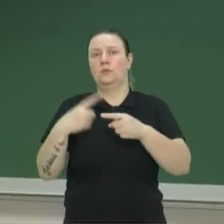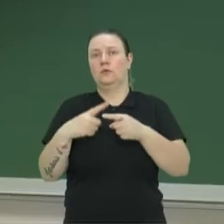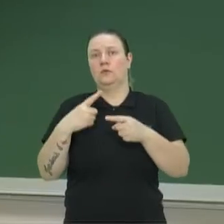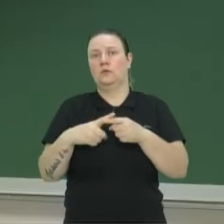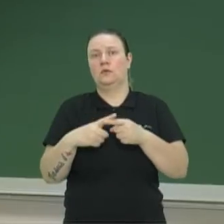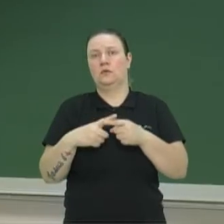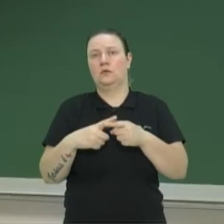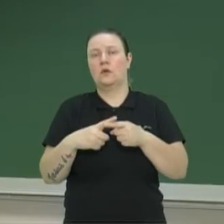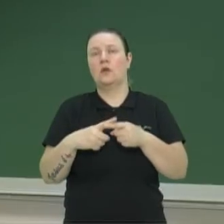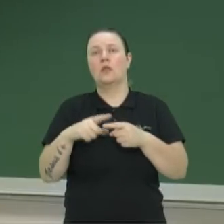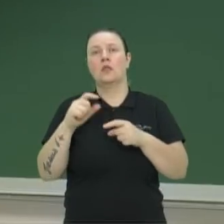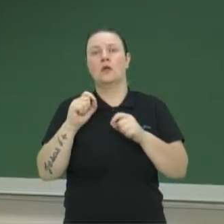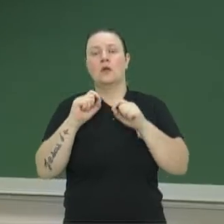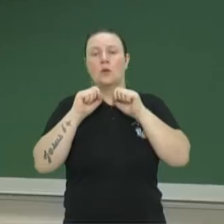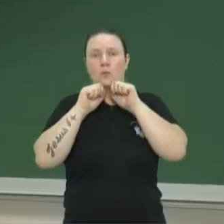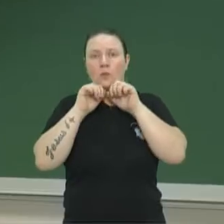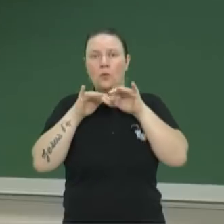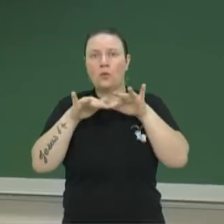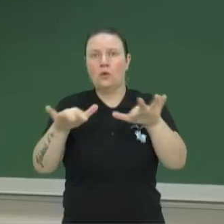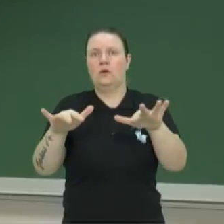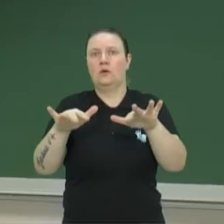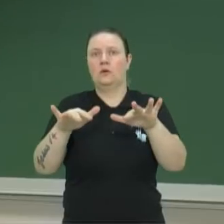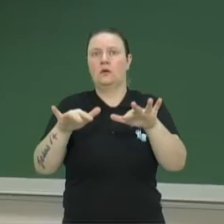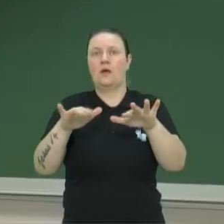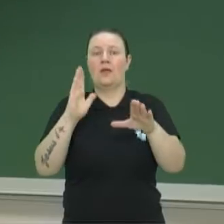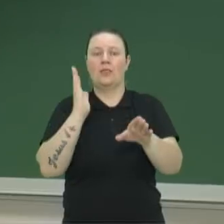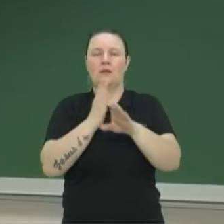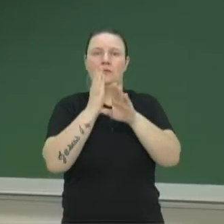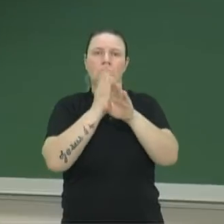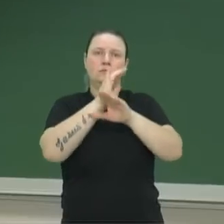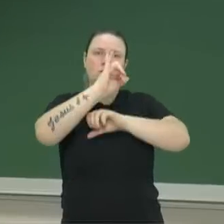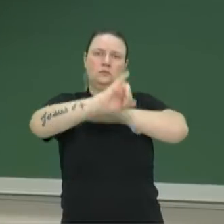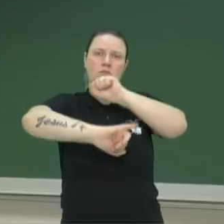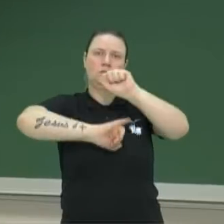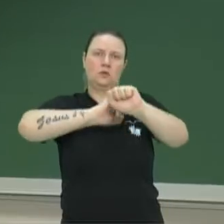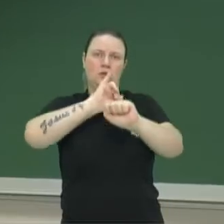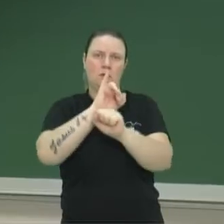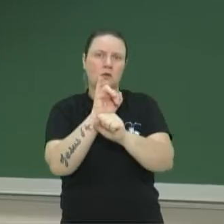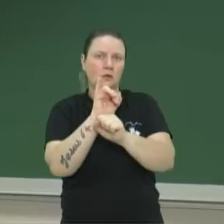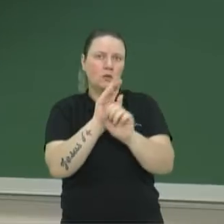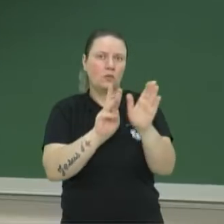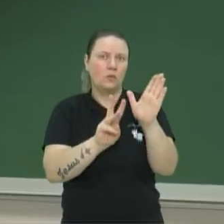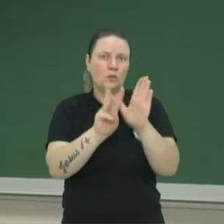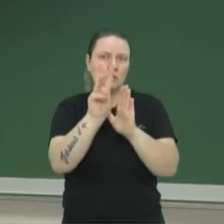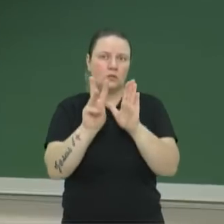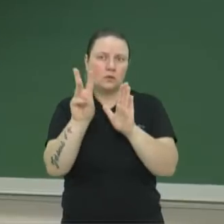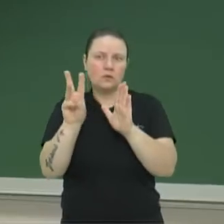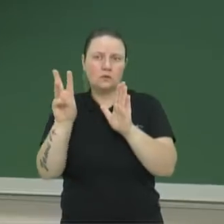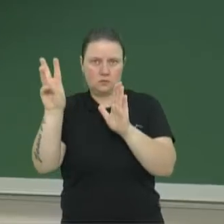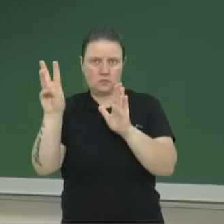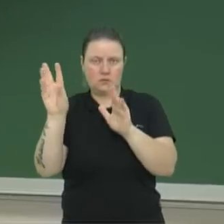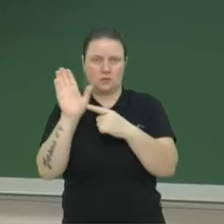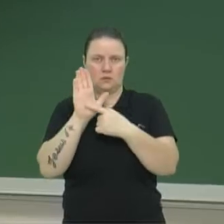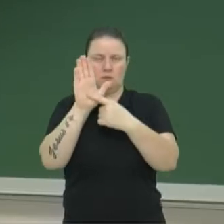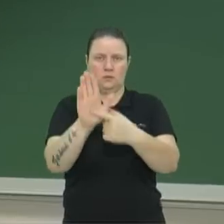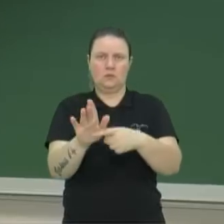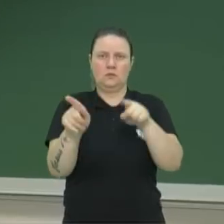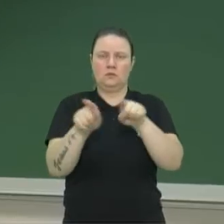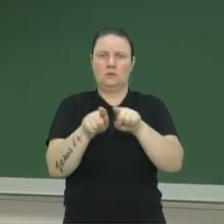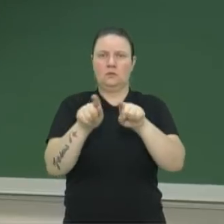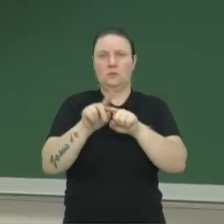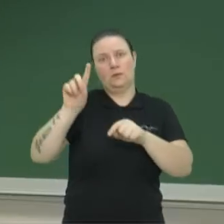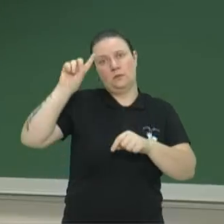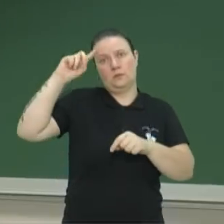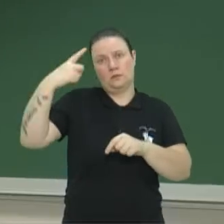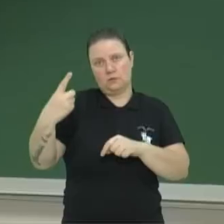num veículo de comunicação online, certo? Foi publicada em um site. Por isso que aparece também a data